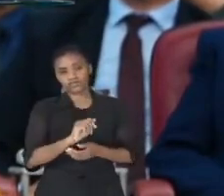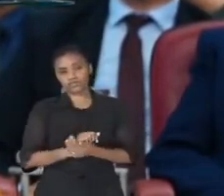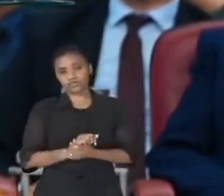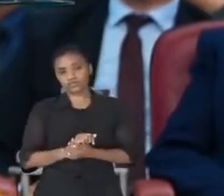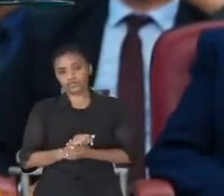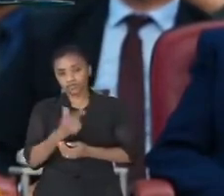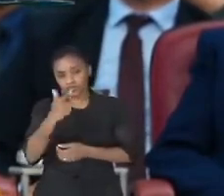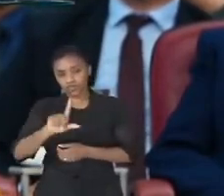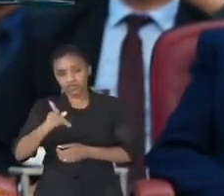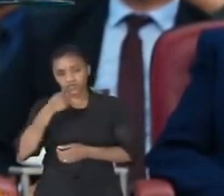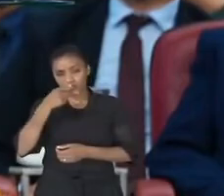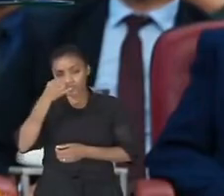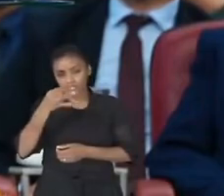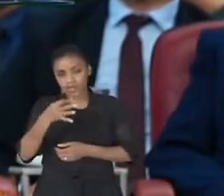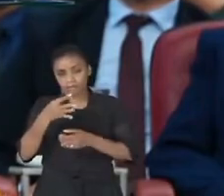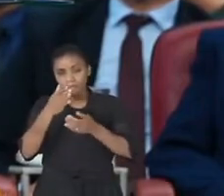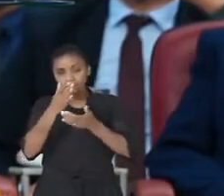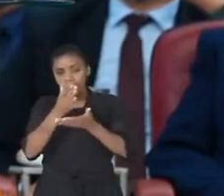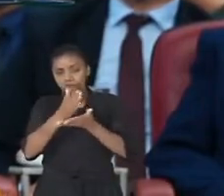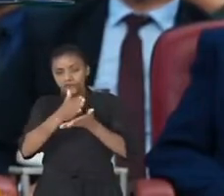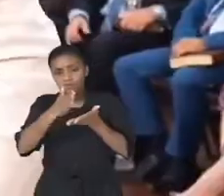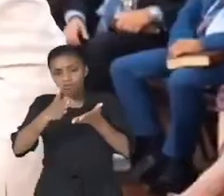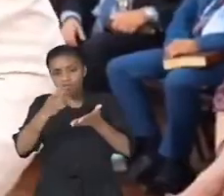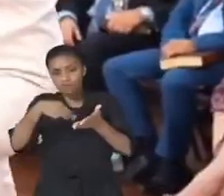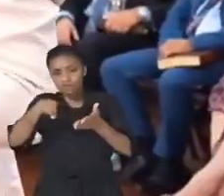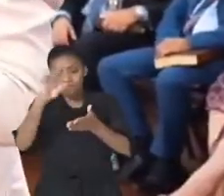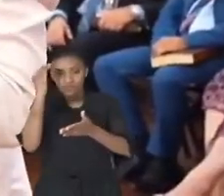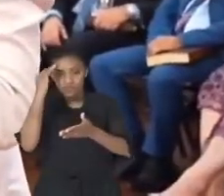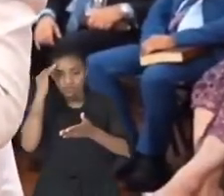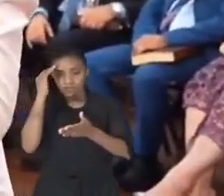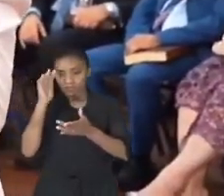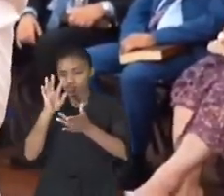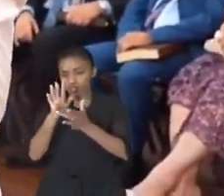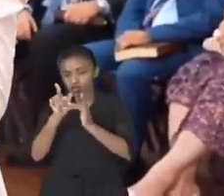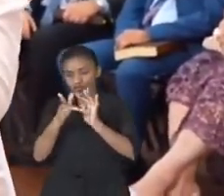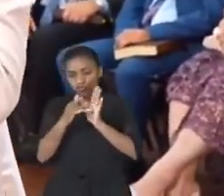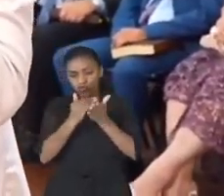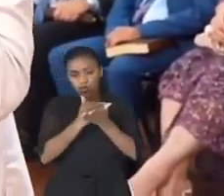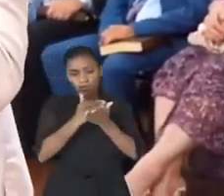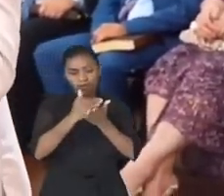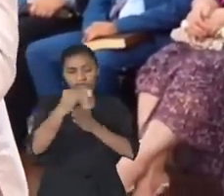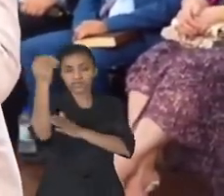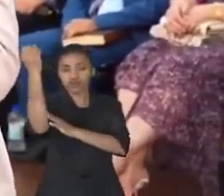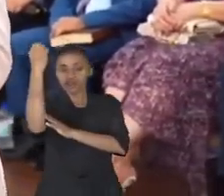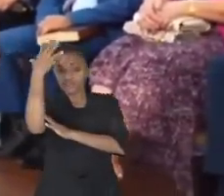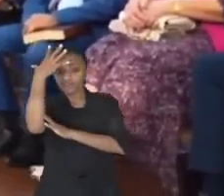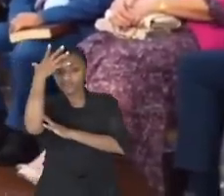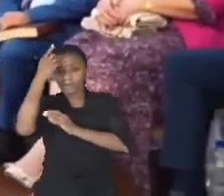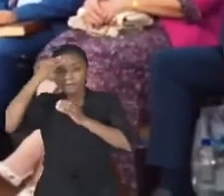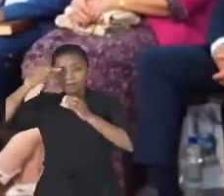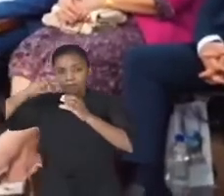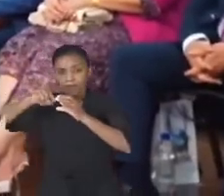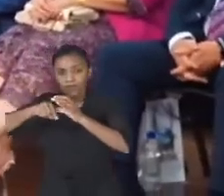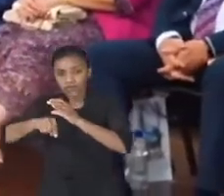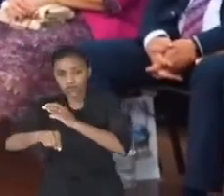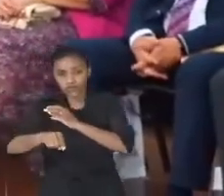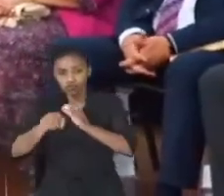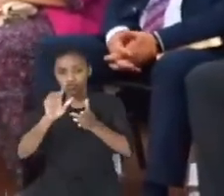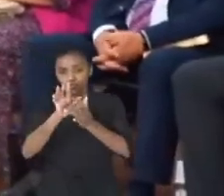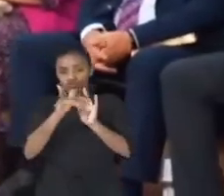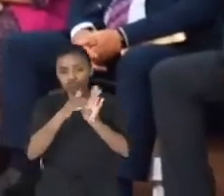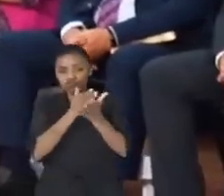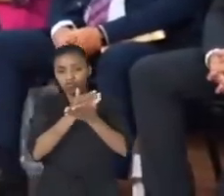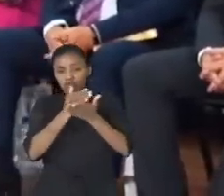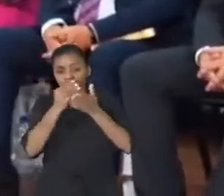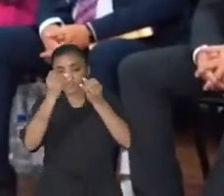Vou falar de novo pausadamente para isso entrar na sua alma. Jesus começa a dar uma revelação profunda demais. Ele disse: já resolvi o